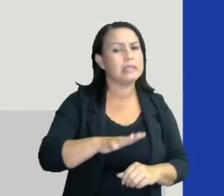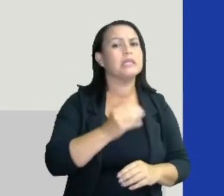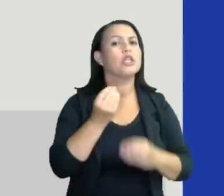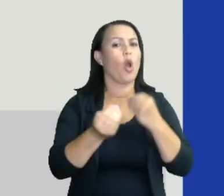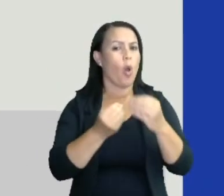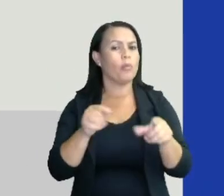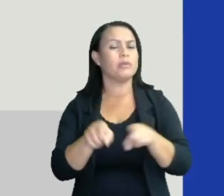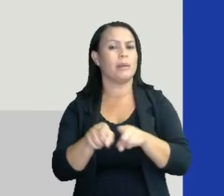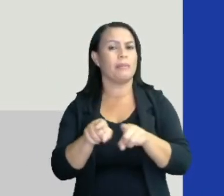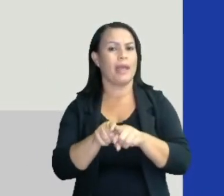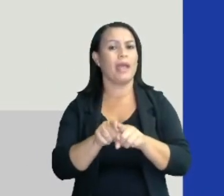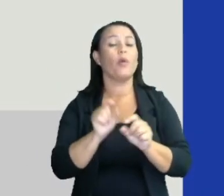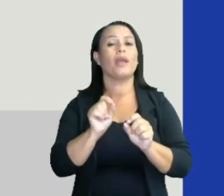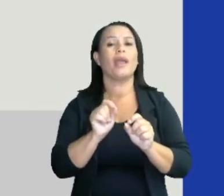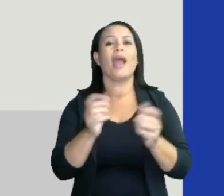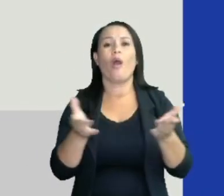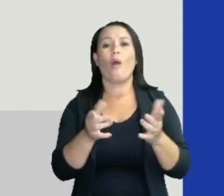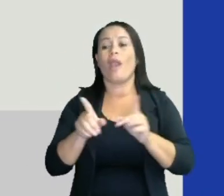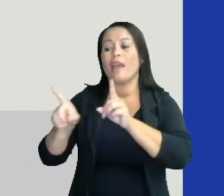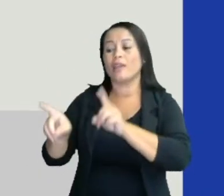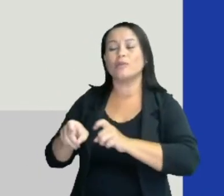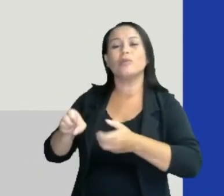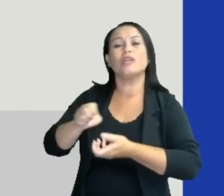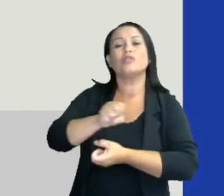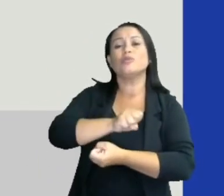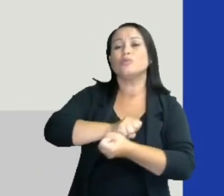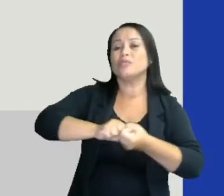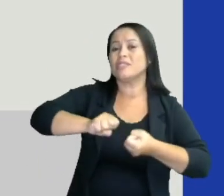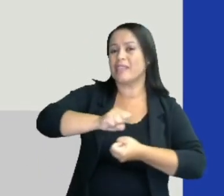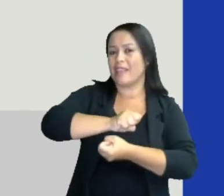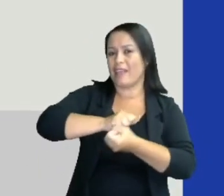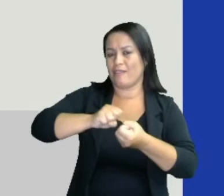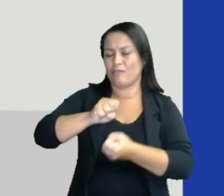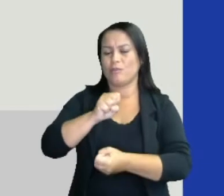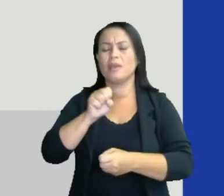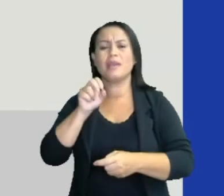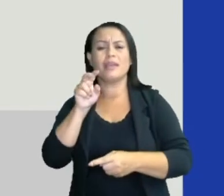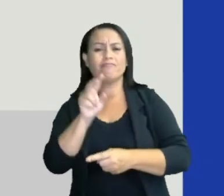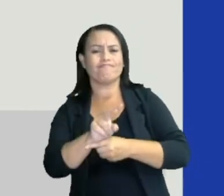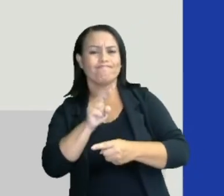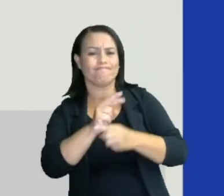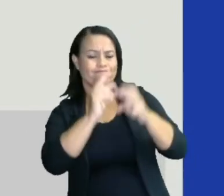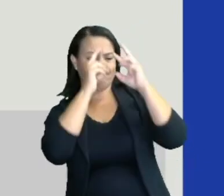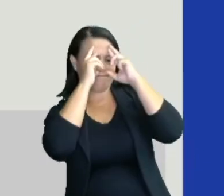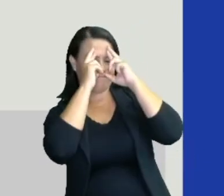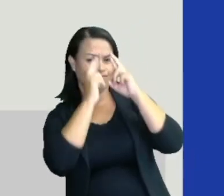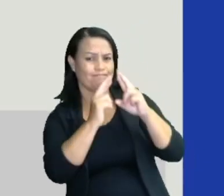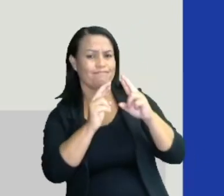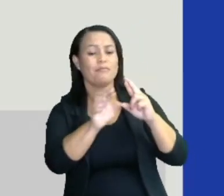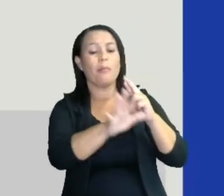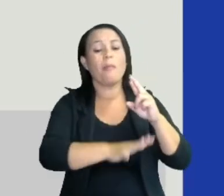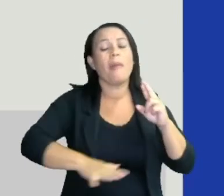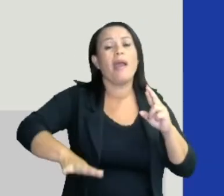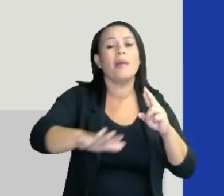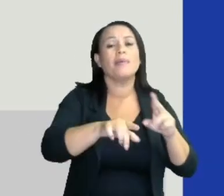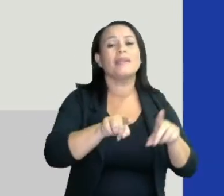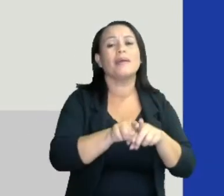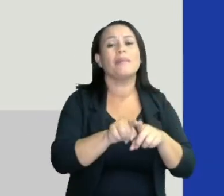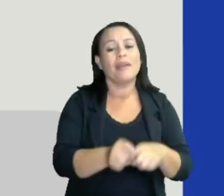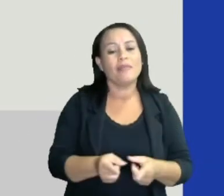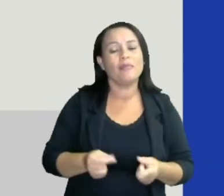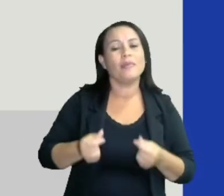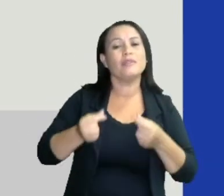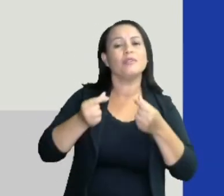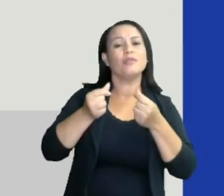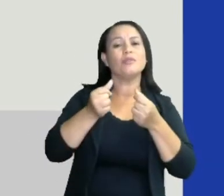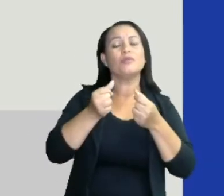diretamente a agricultura sustentável e respeito ao meio ambiente vivia Lisa lucros e mantém a Equidade